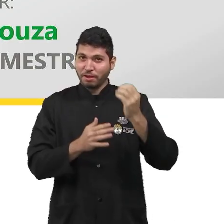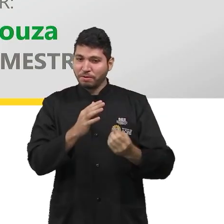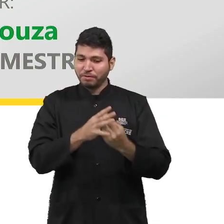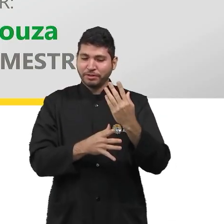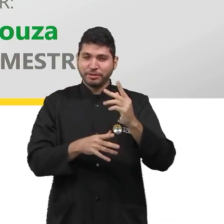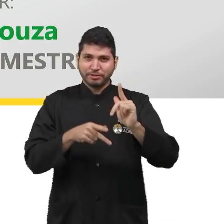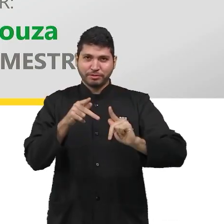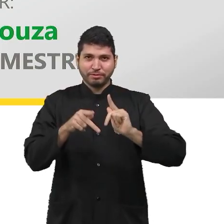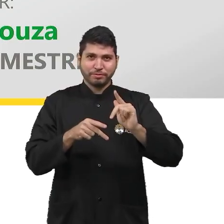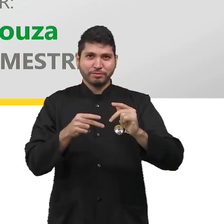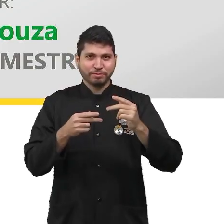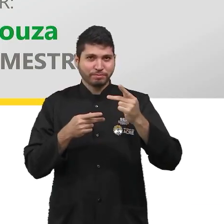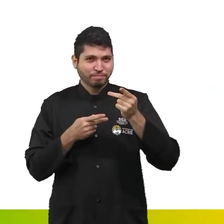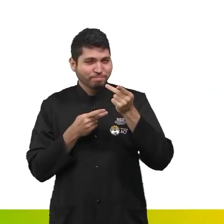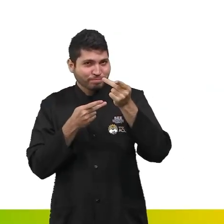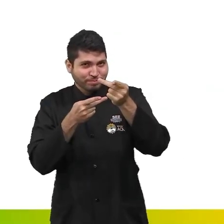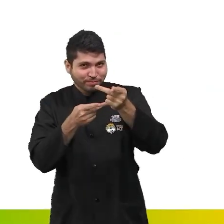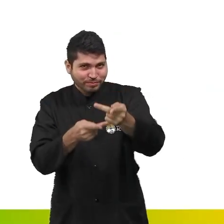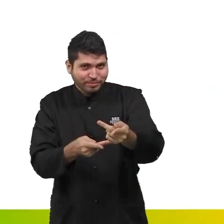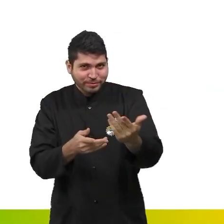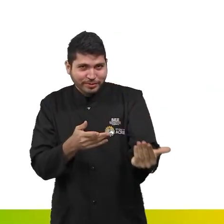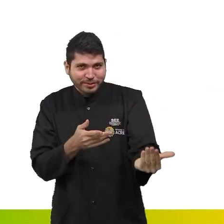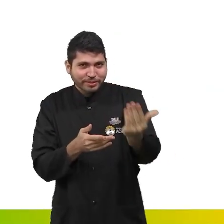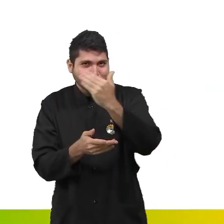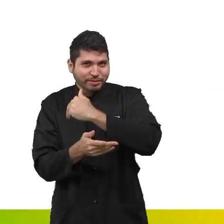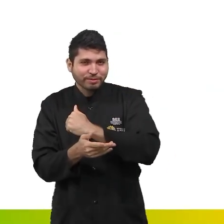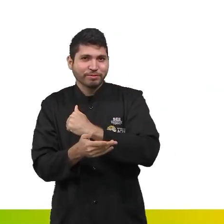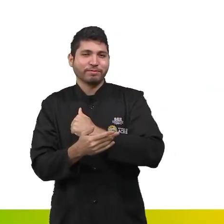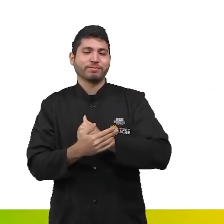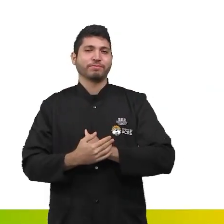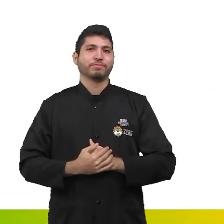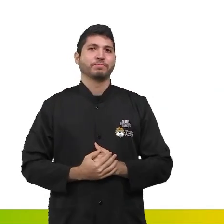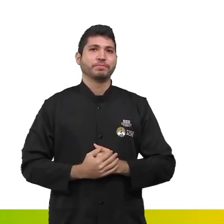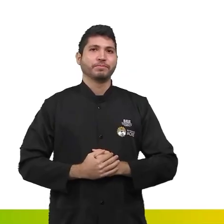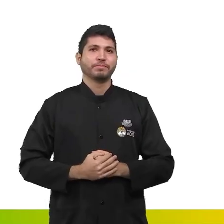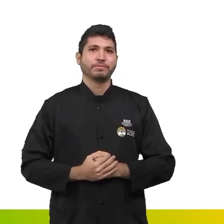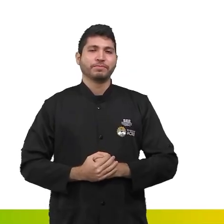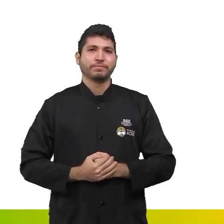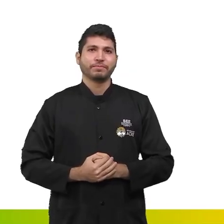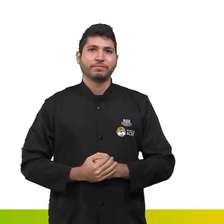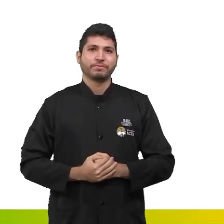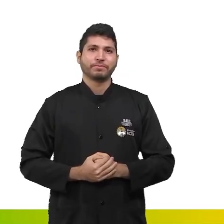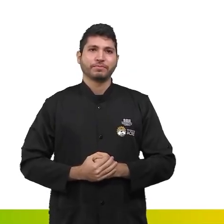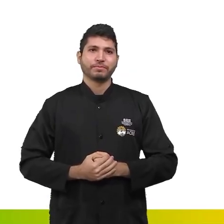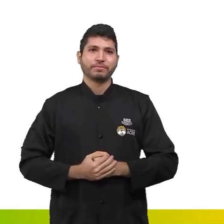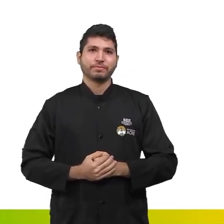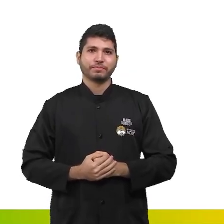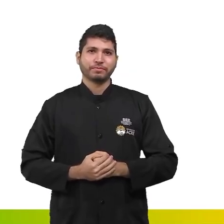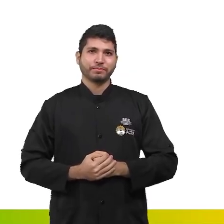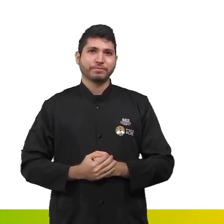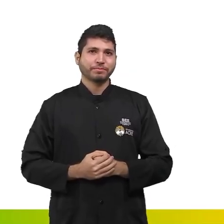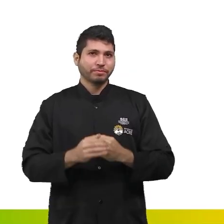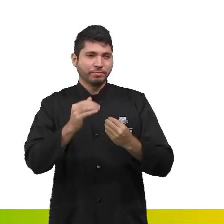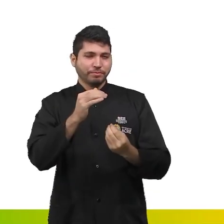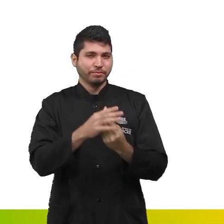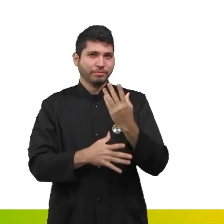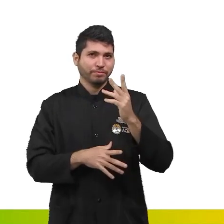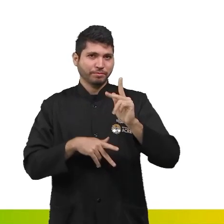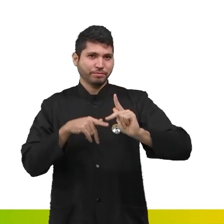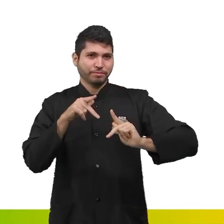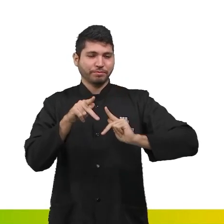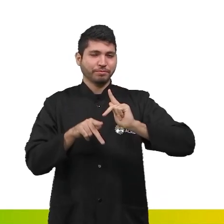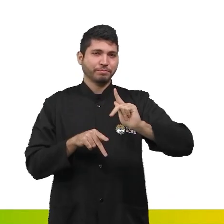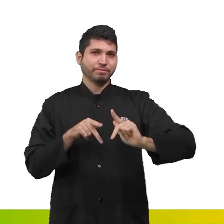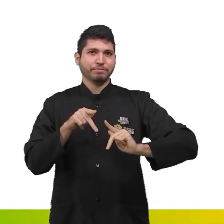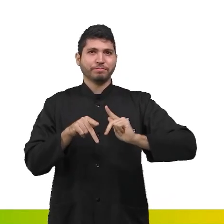convidar a essa viagem junto comigo. Vem comigo. A origem dos povos, gente, olha